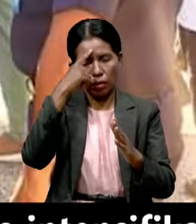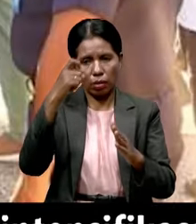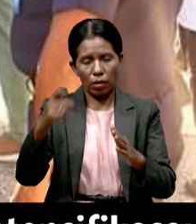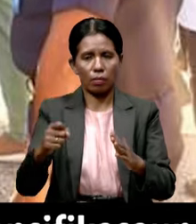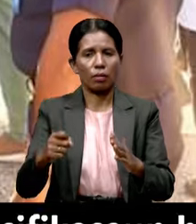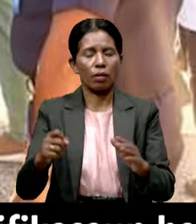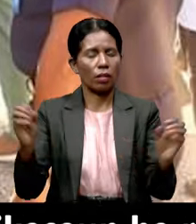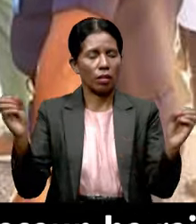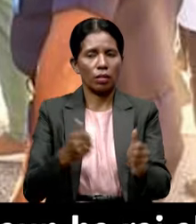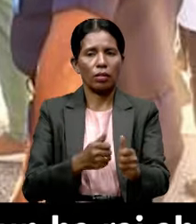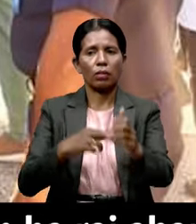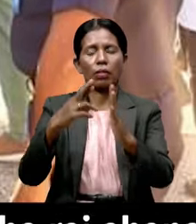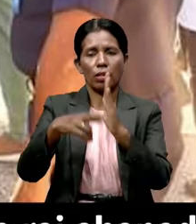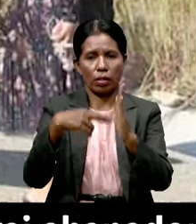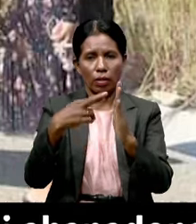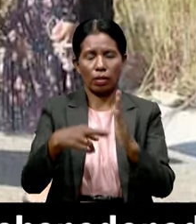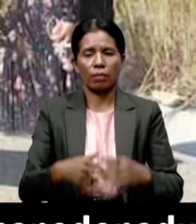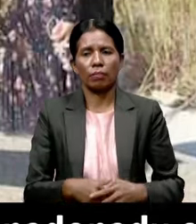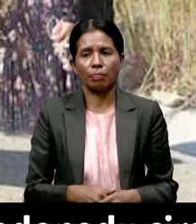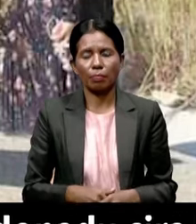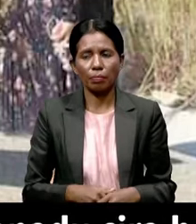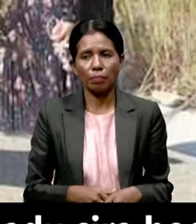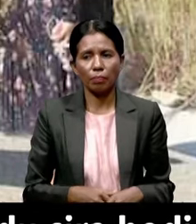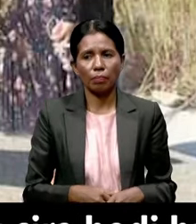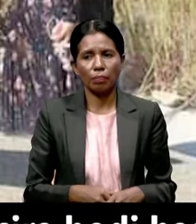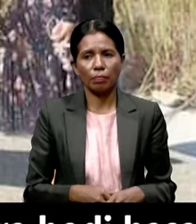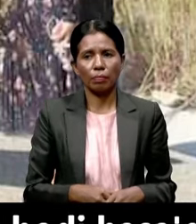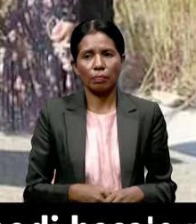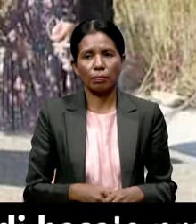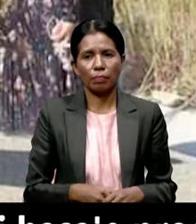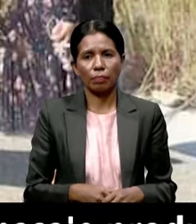considera la prensa requisitos. Luciana Amaral, Adair Ximenes, GMN.